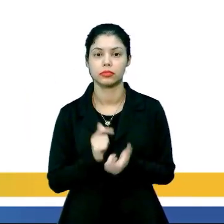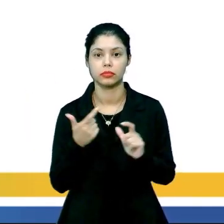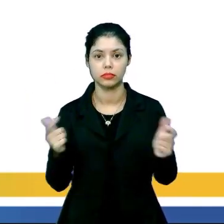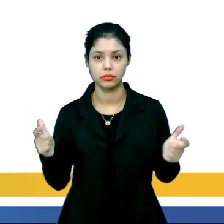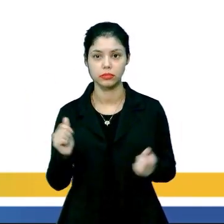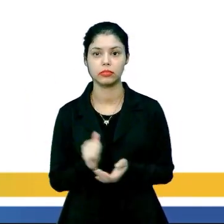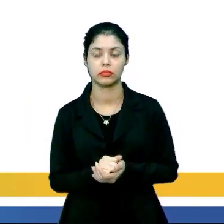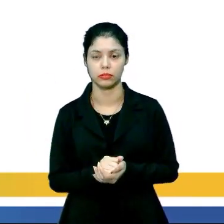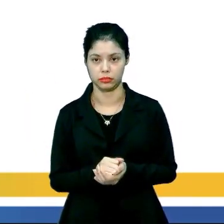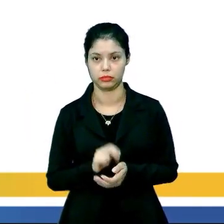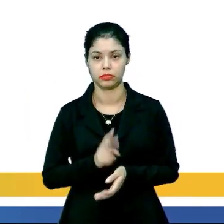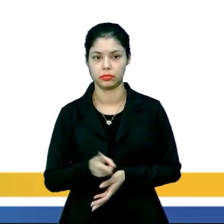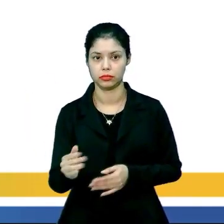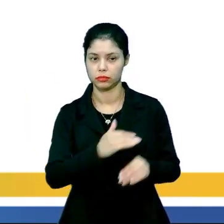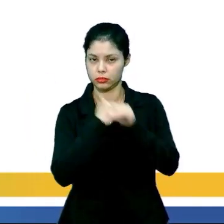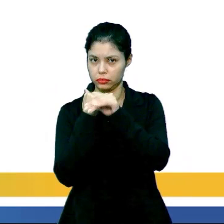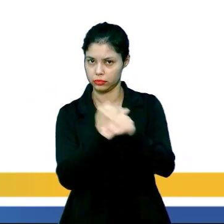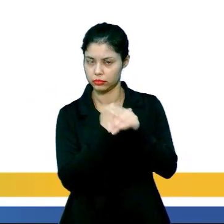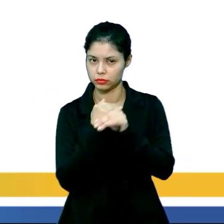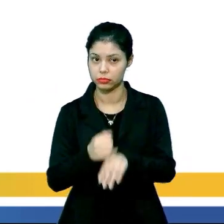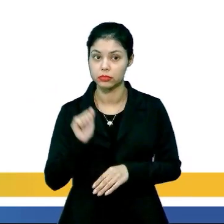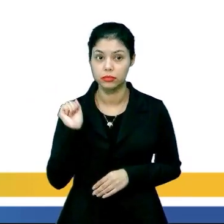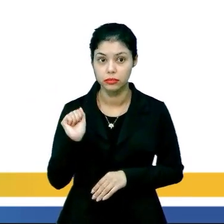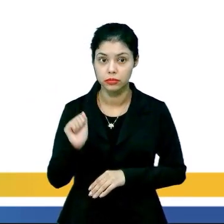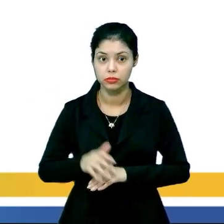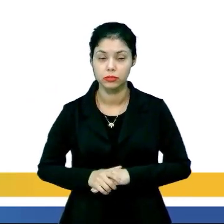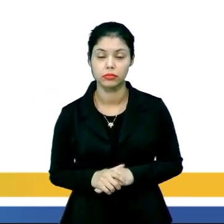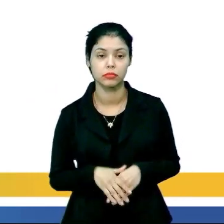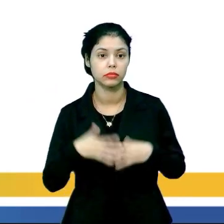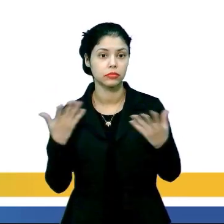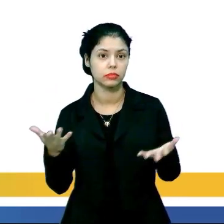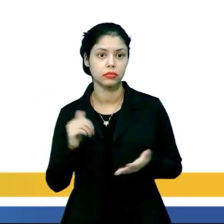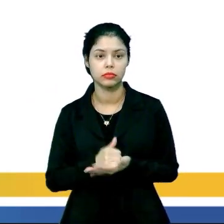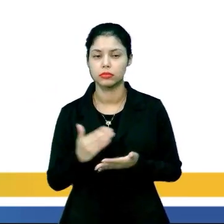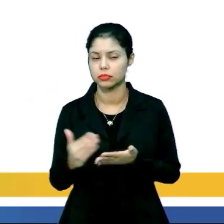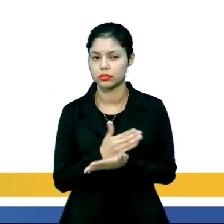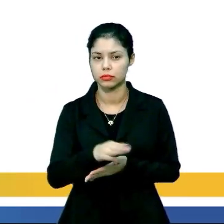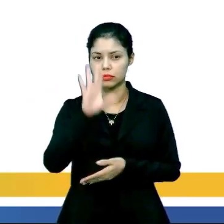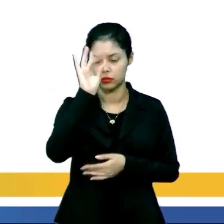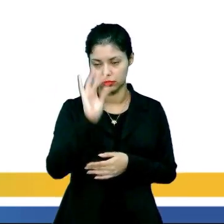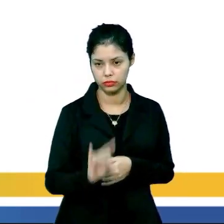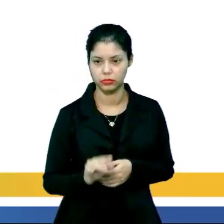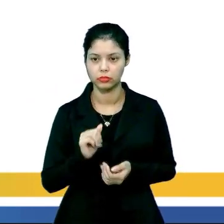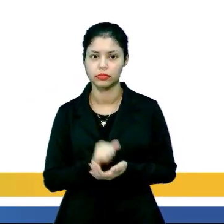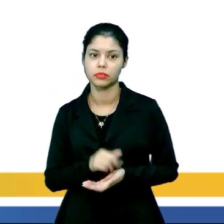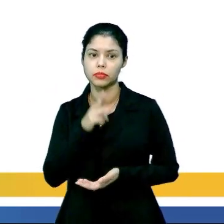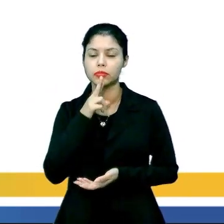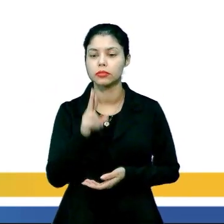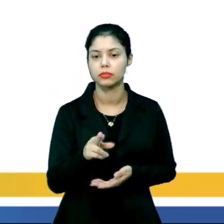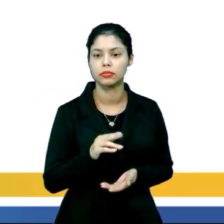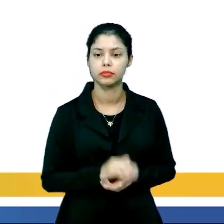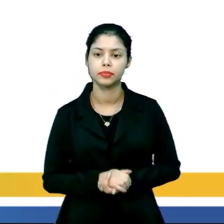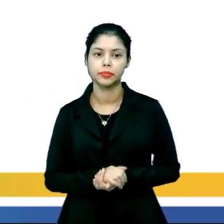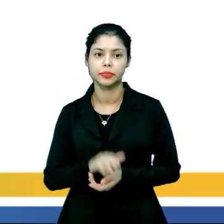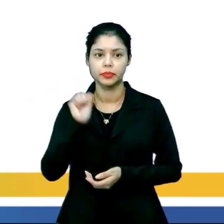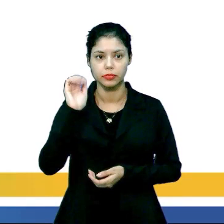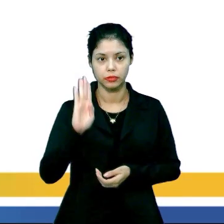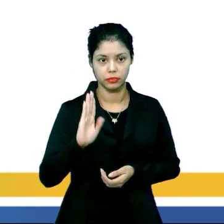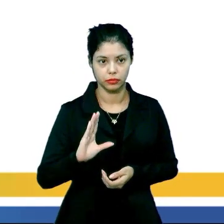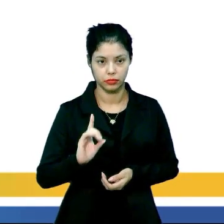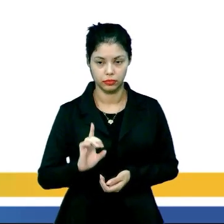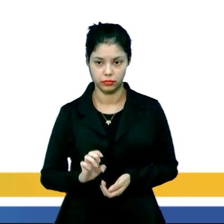máximas em metro, respectivamente iguais a... E nós temos aí algumas medidas que são as alternativas